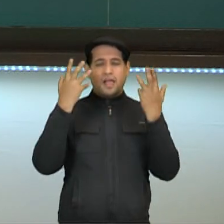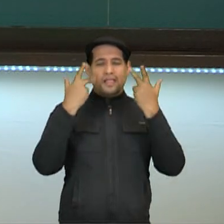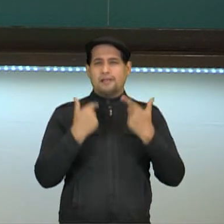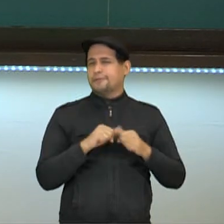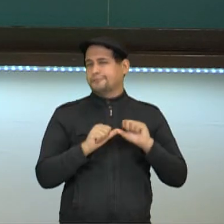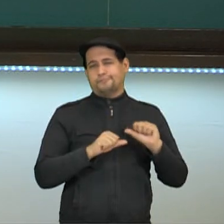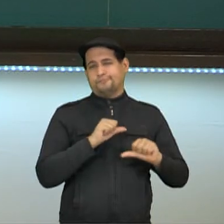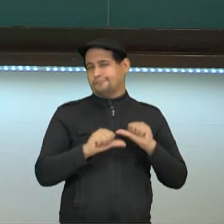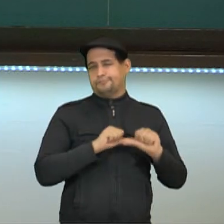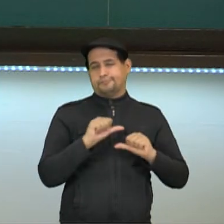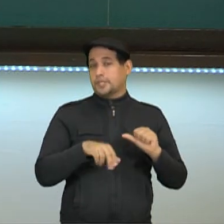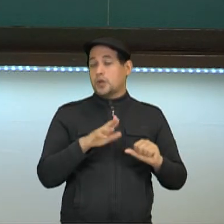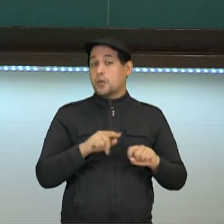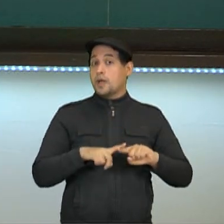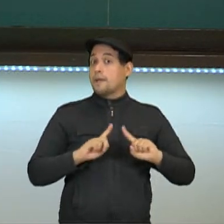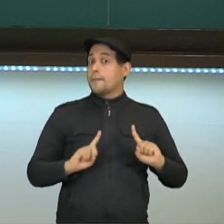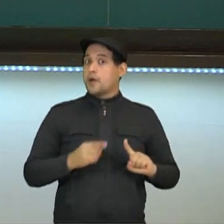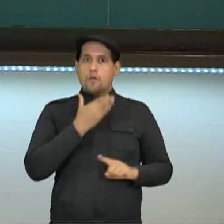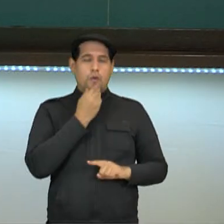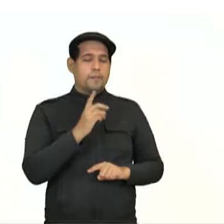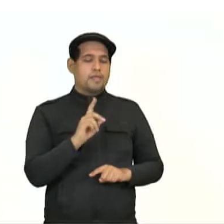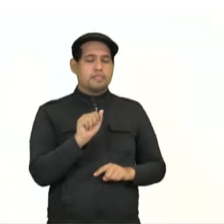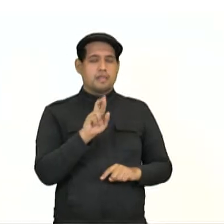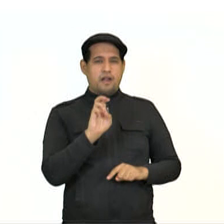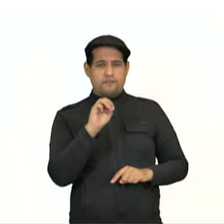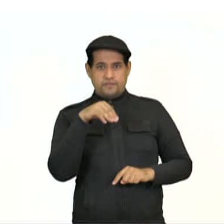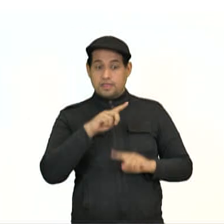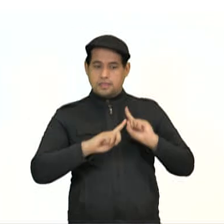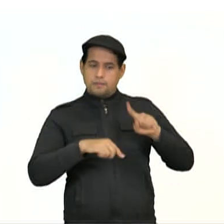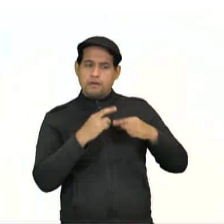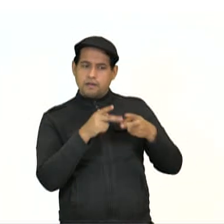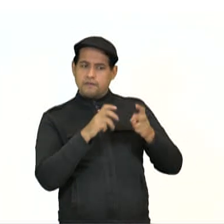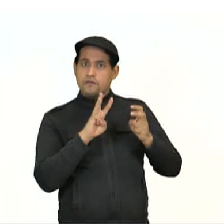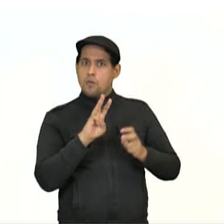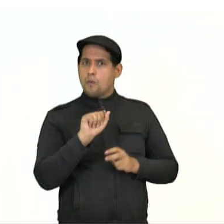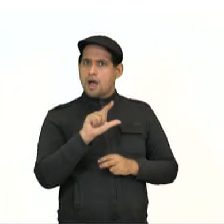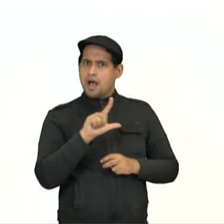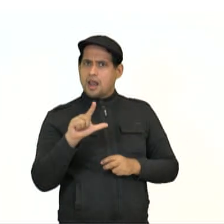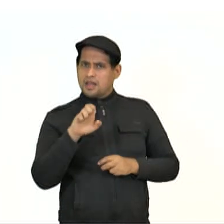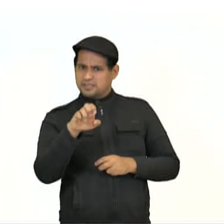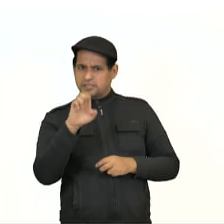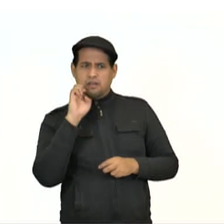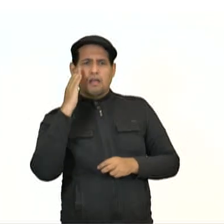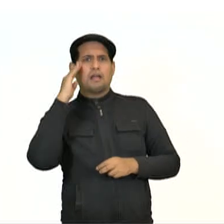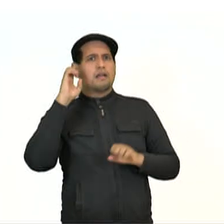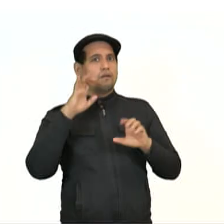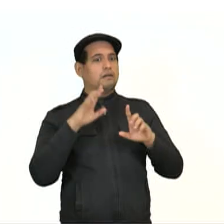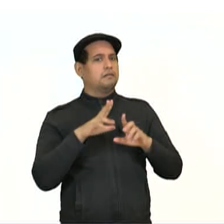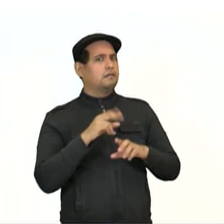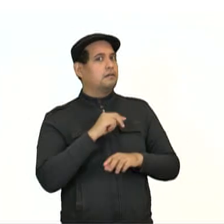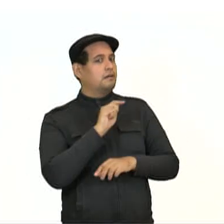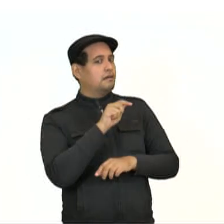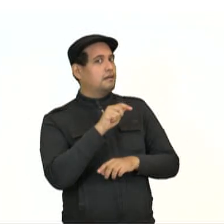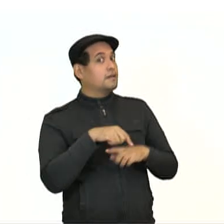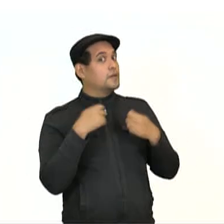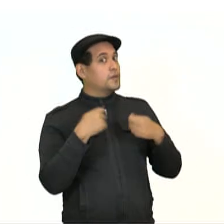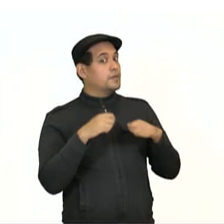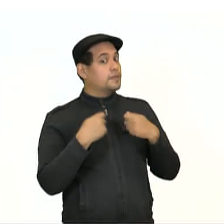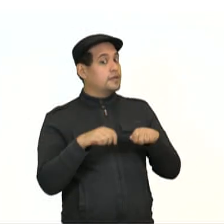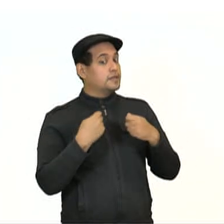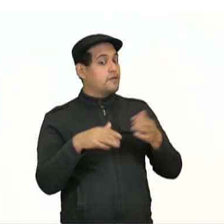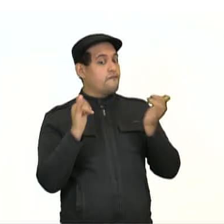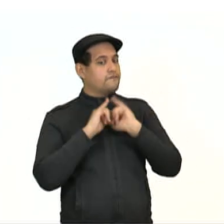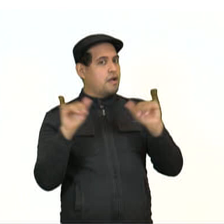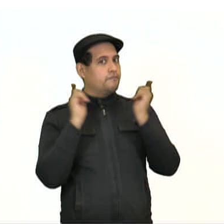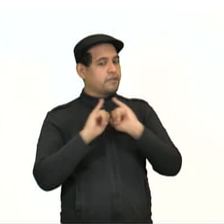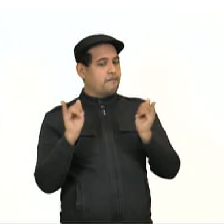elas não mudavam. E aí Darwin, depois que ele viu que o Wallace chegou à mesma conclusão, ele falou, opa, peraí, eu preciso publicar os meus